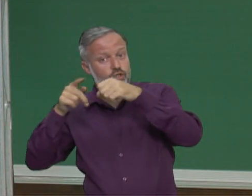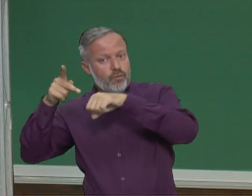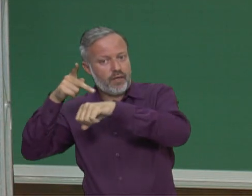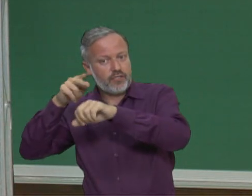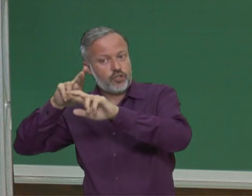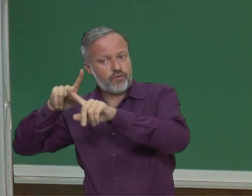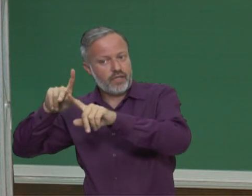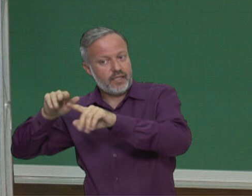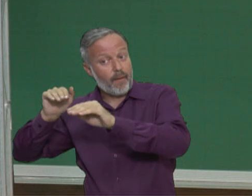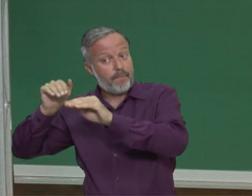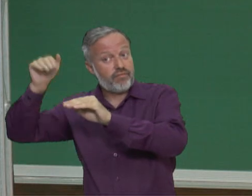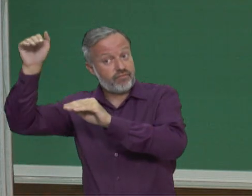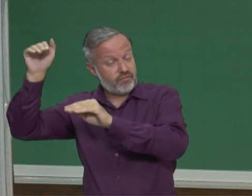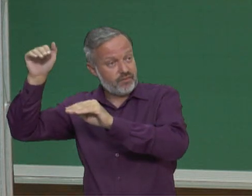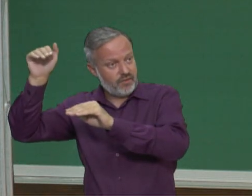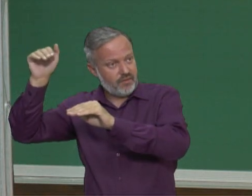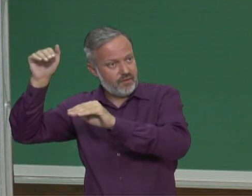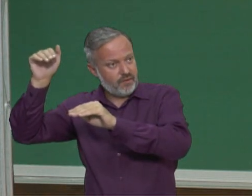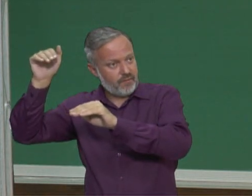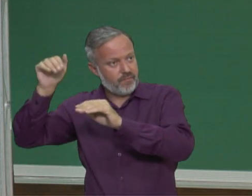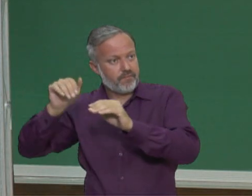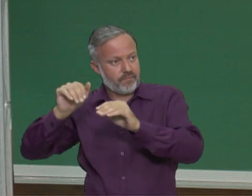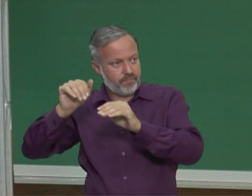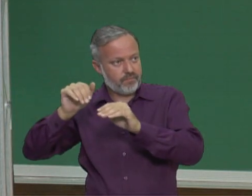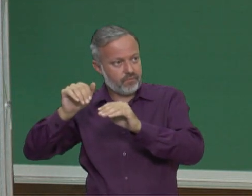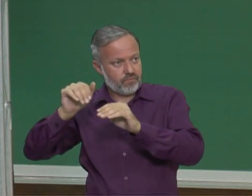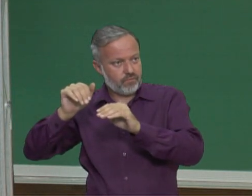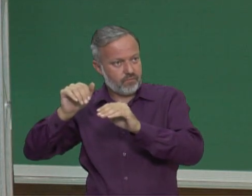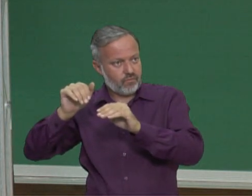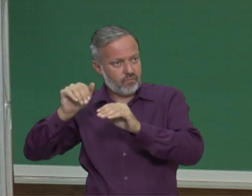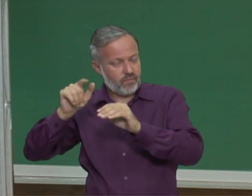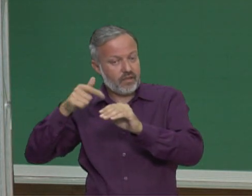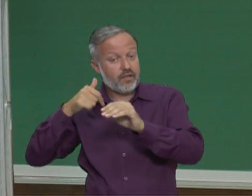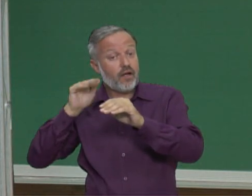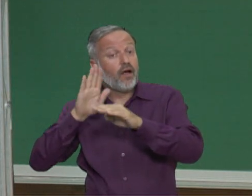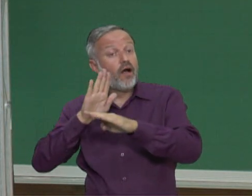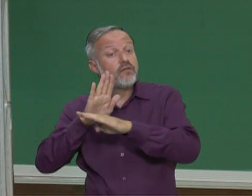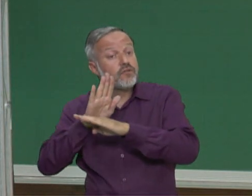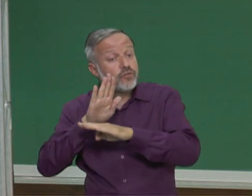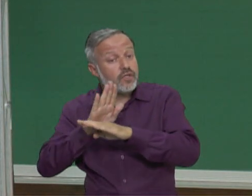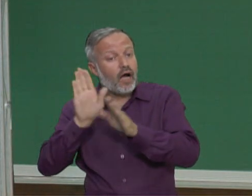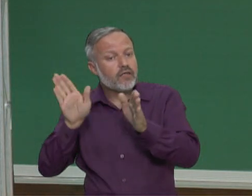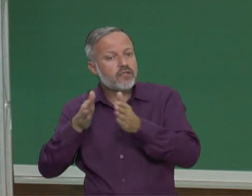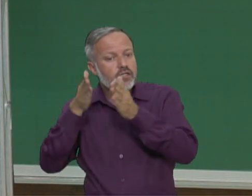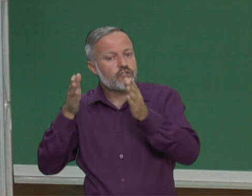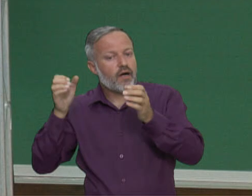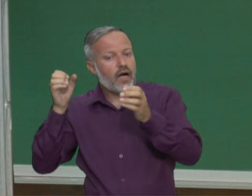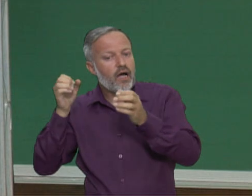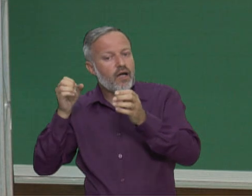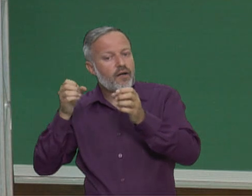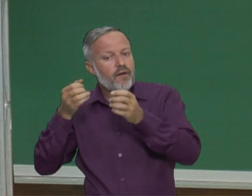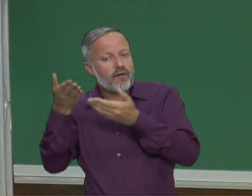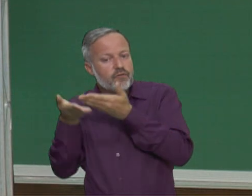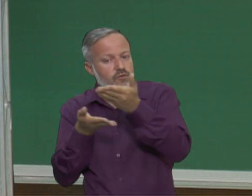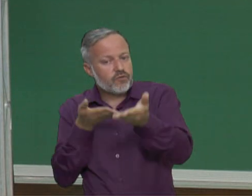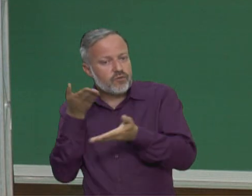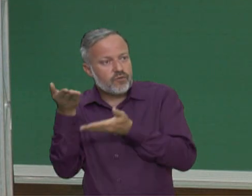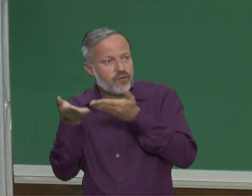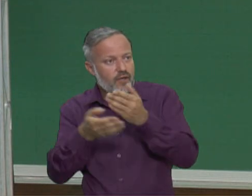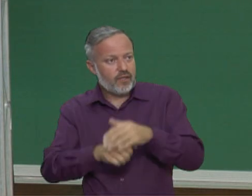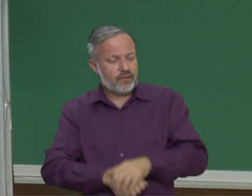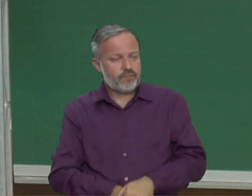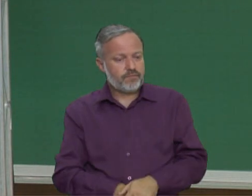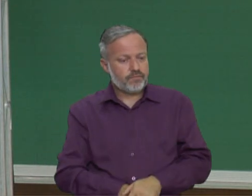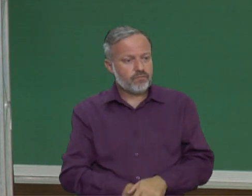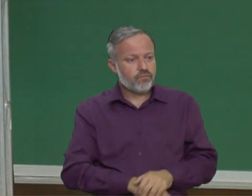tornam-se mais caros, tá? Para esses países. Para que isso? Para incentivar a compra entre esses países aqui, tá?